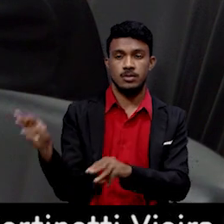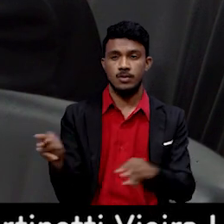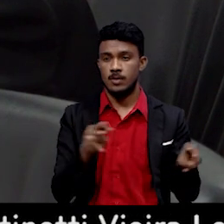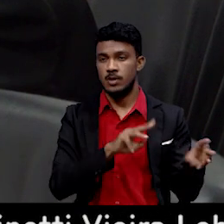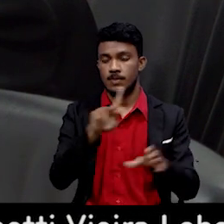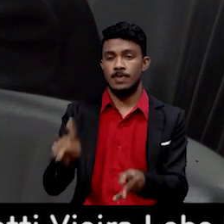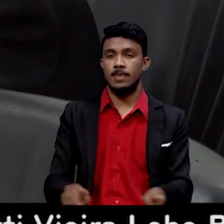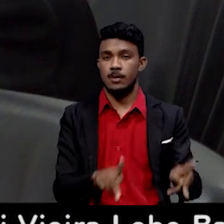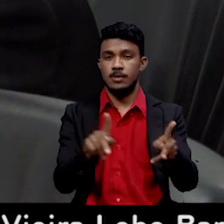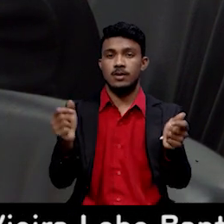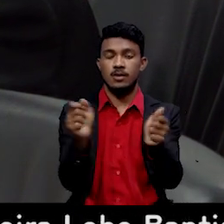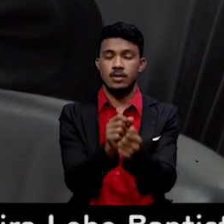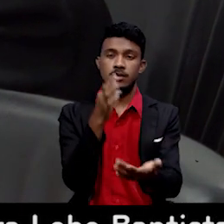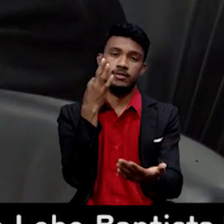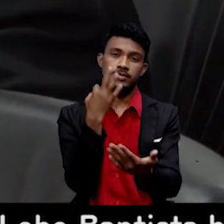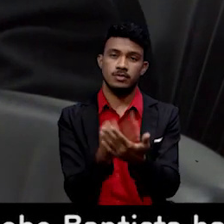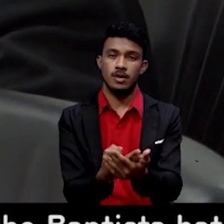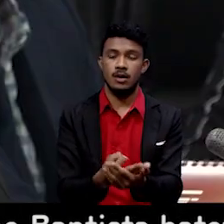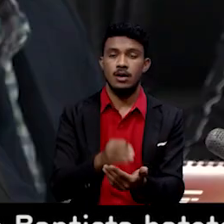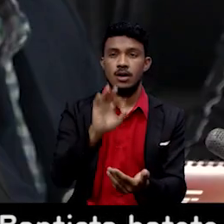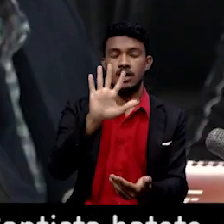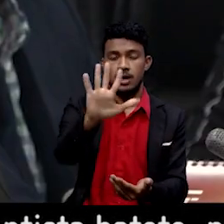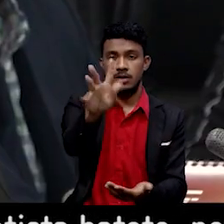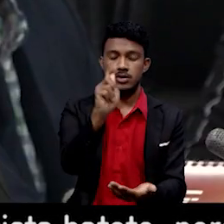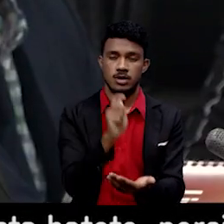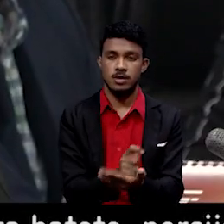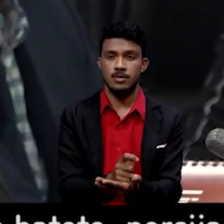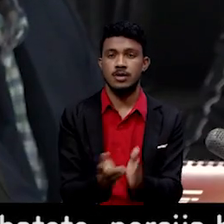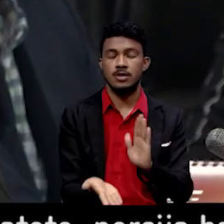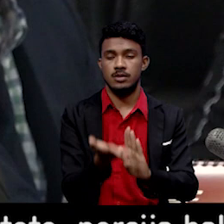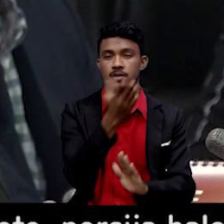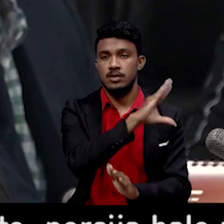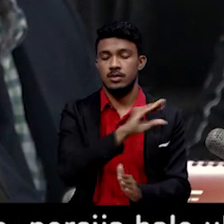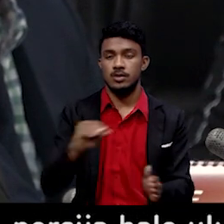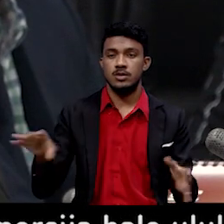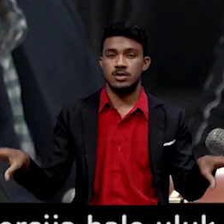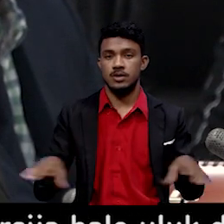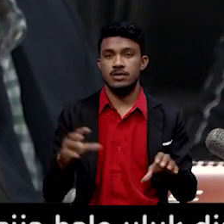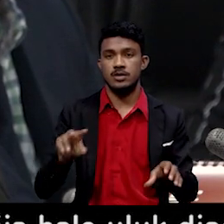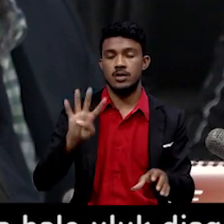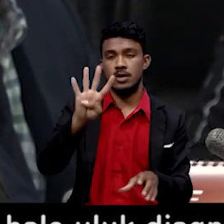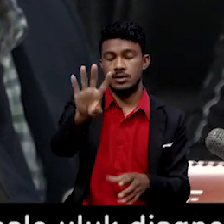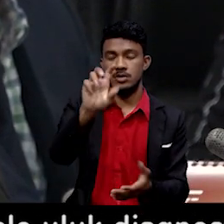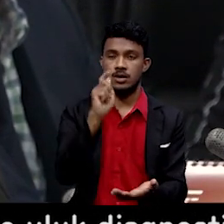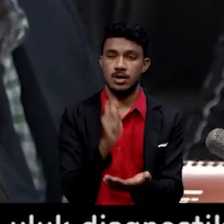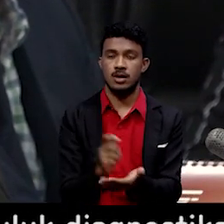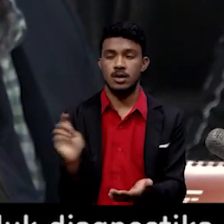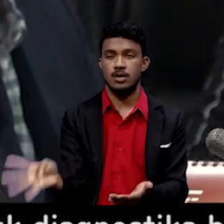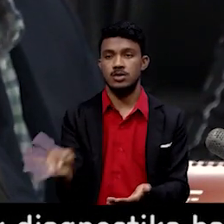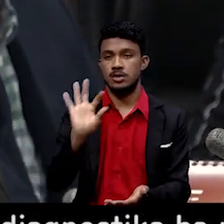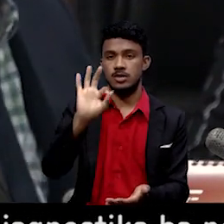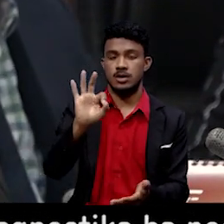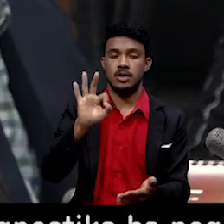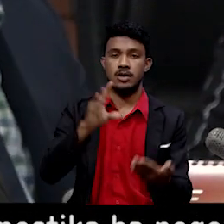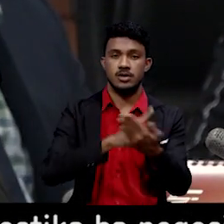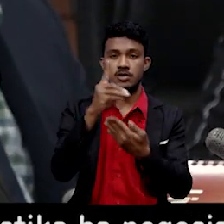pública, romontante tocon atos lima resen, bens serviços tocon atos hat, hat nulu resencia, capital